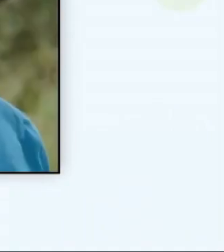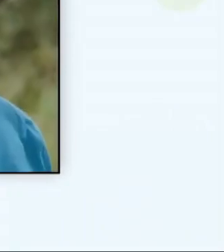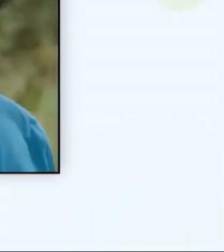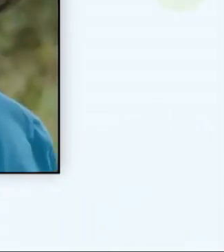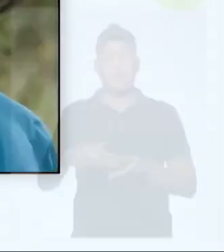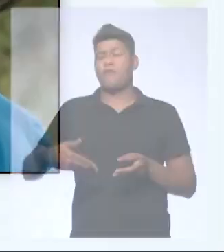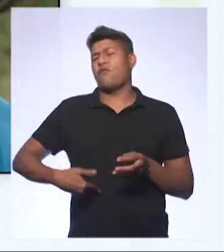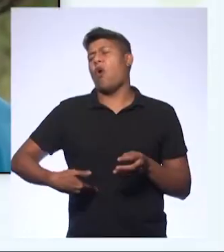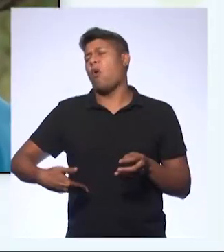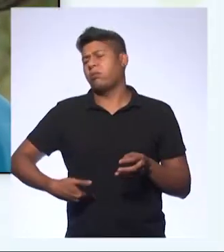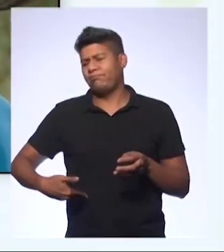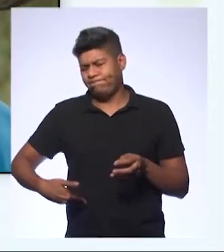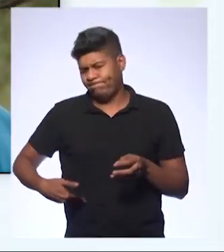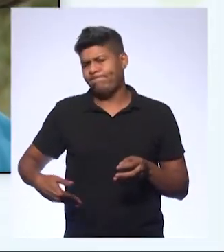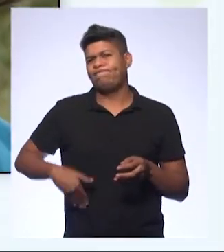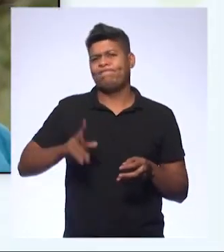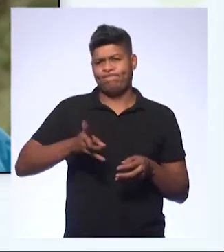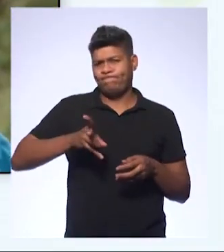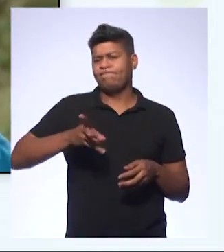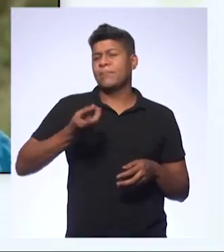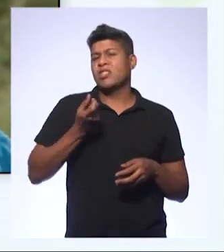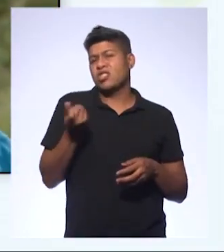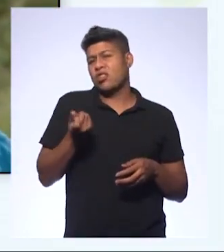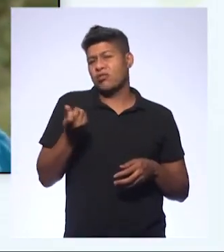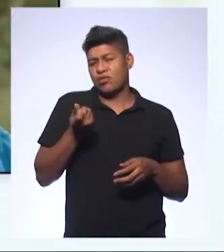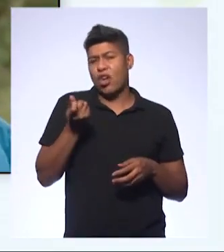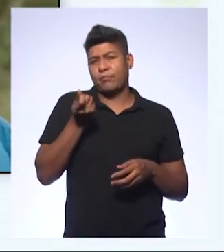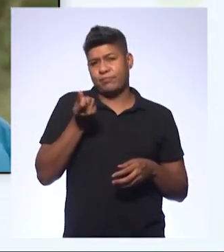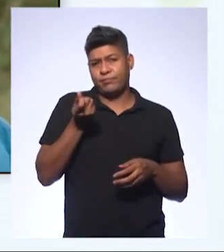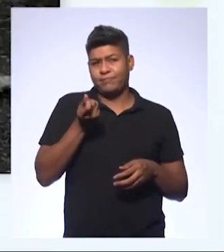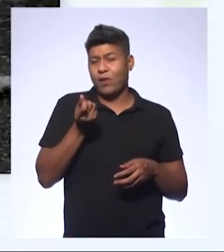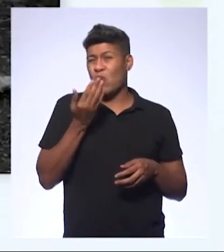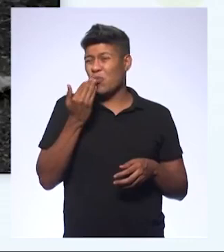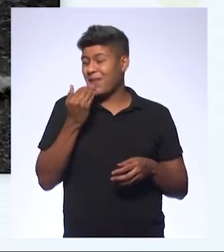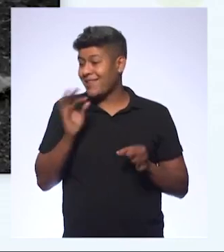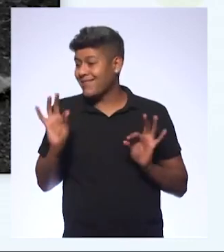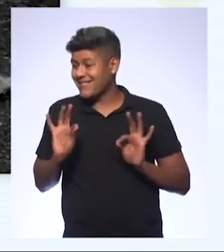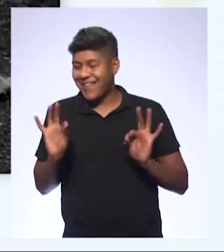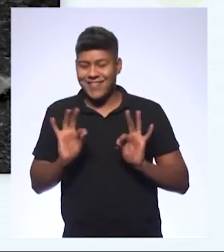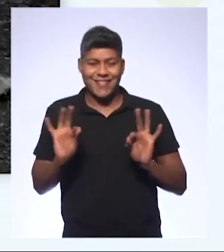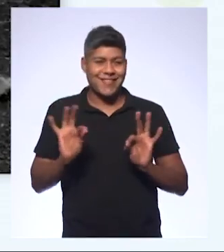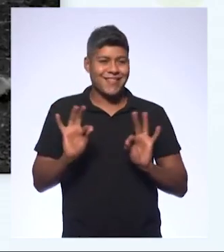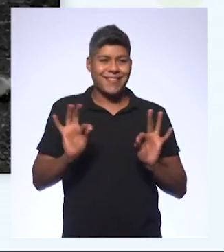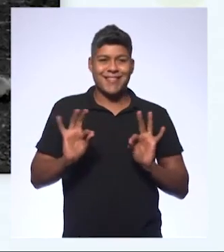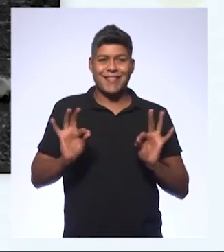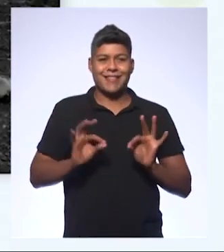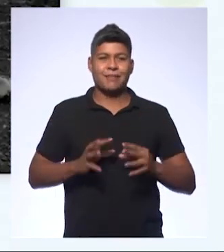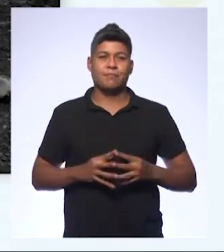Era fome mesmo, a gente chegava na sexta-feira, a gente não tinha o que comer.